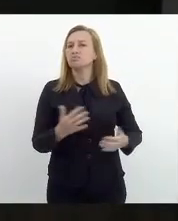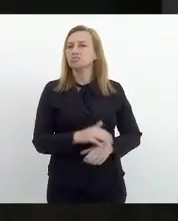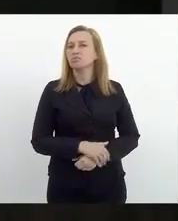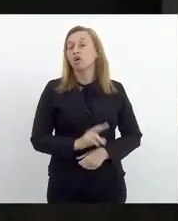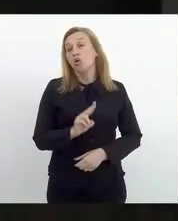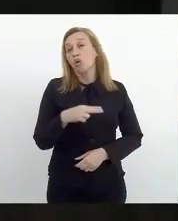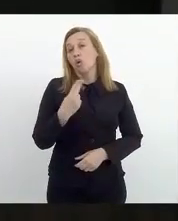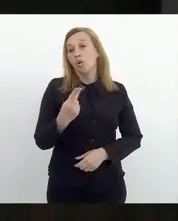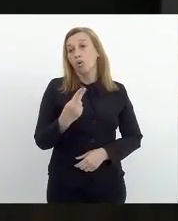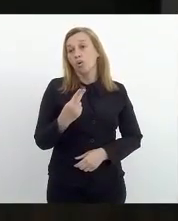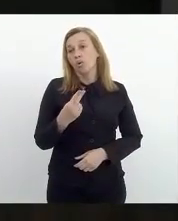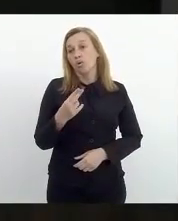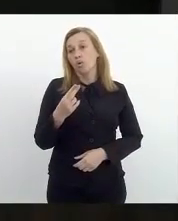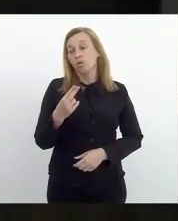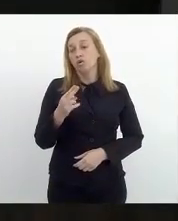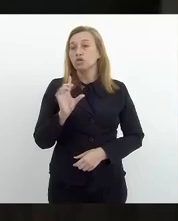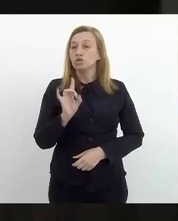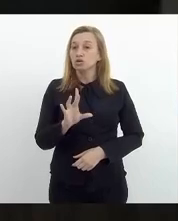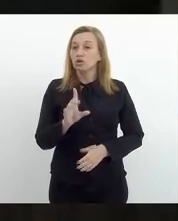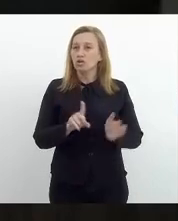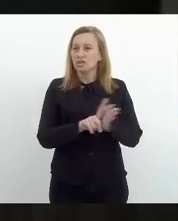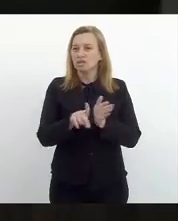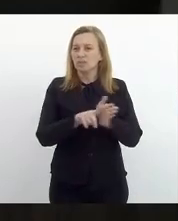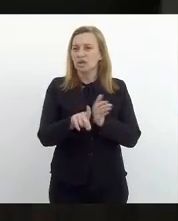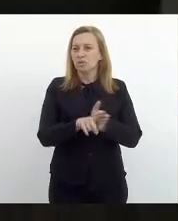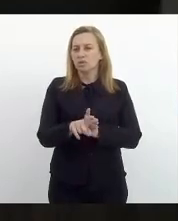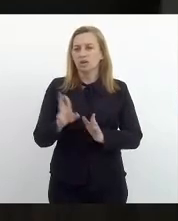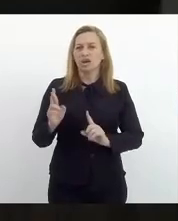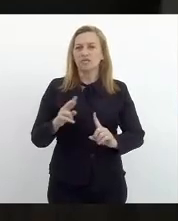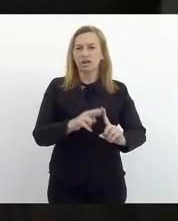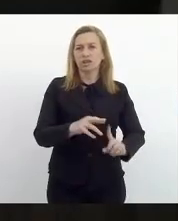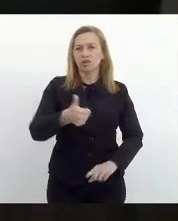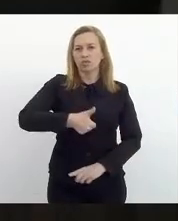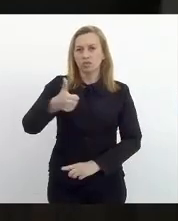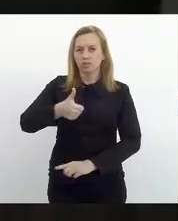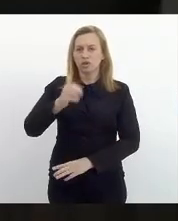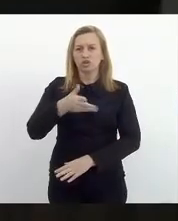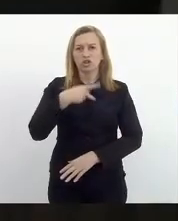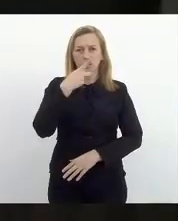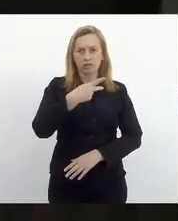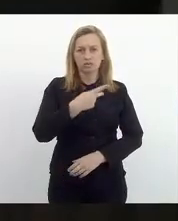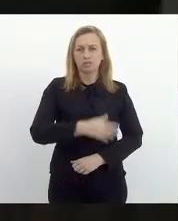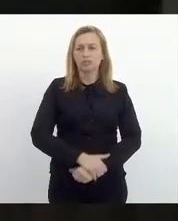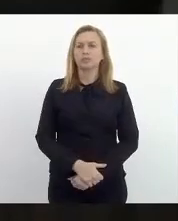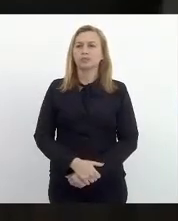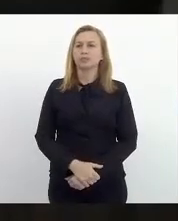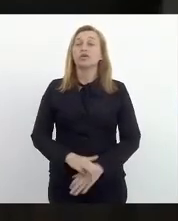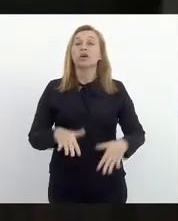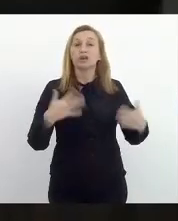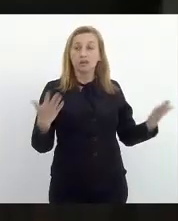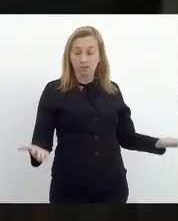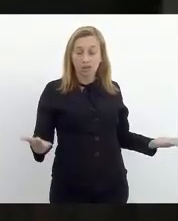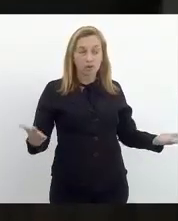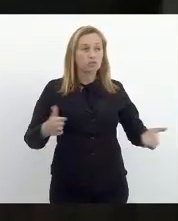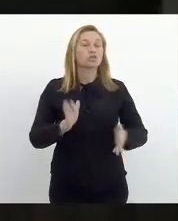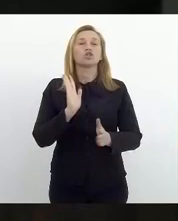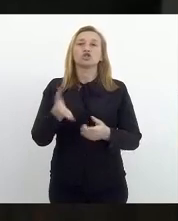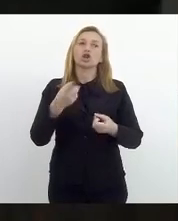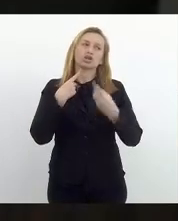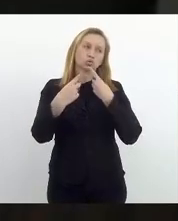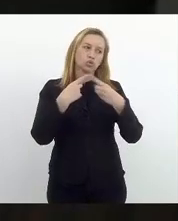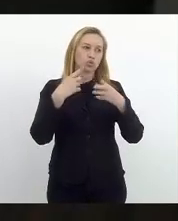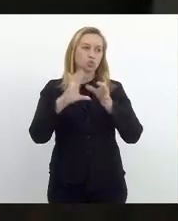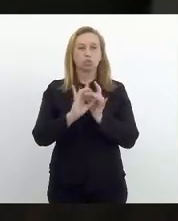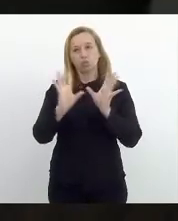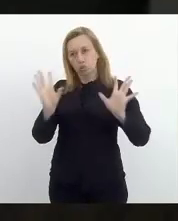ou que só hoje botar logo as perguntas referentes a o som fica exaltando a gente fez a gente questões